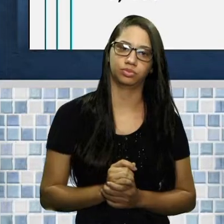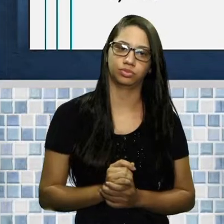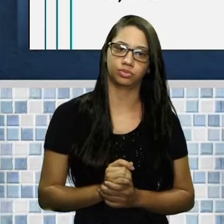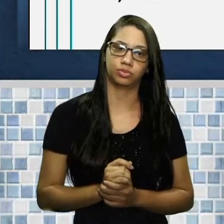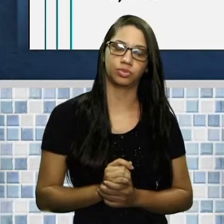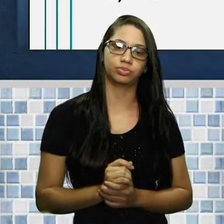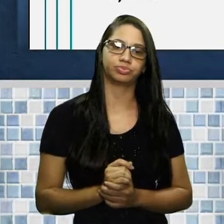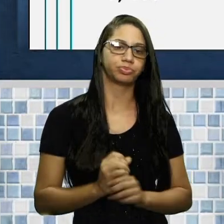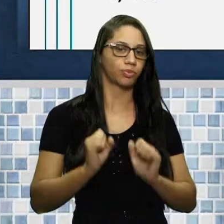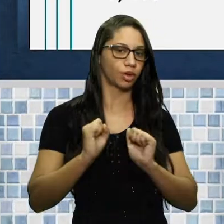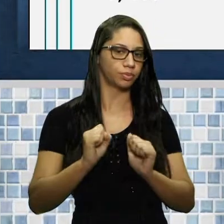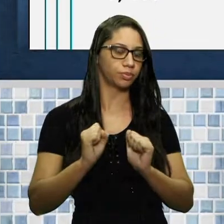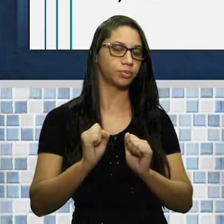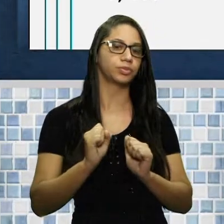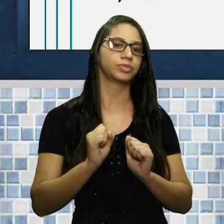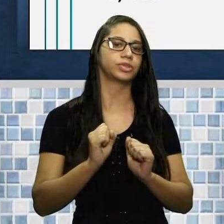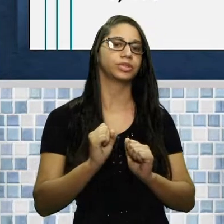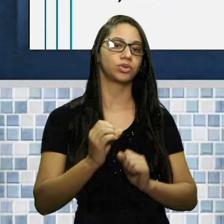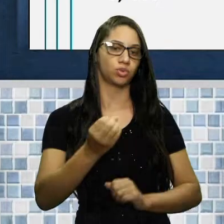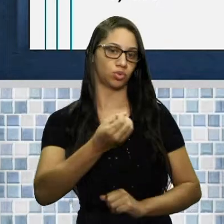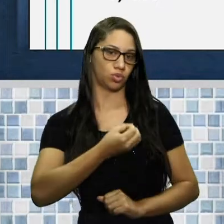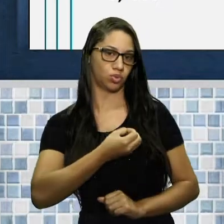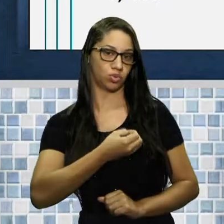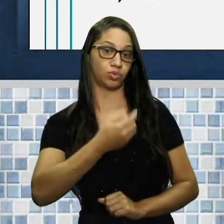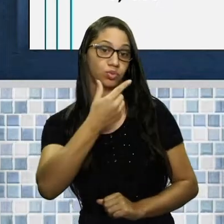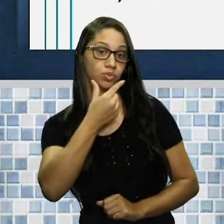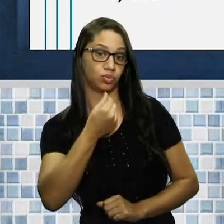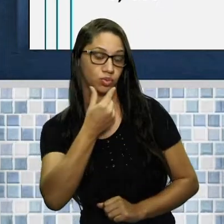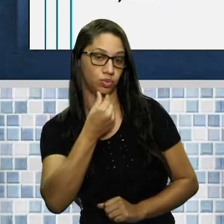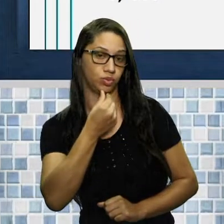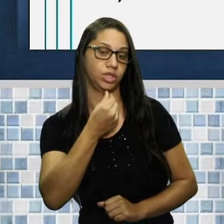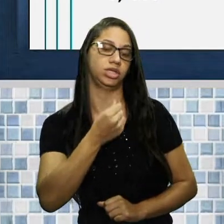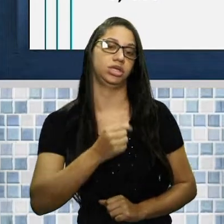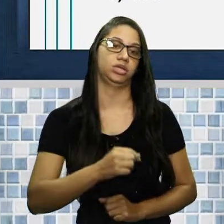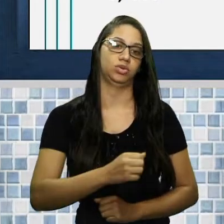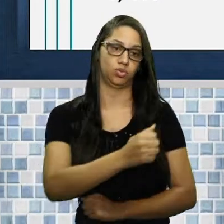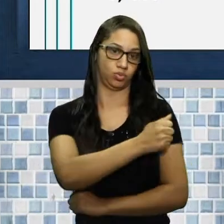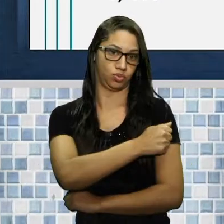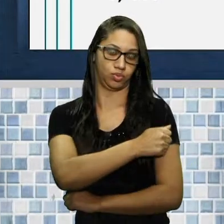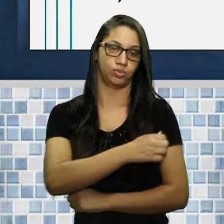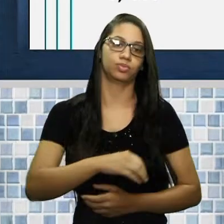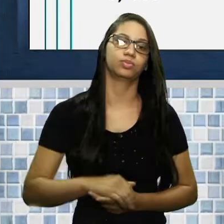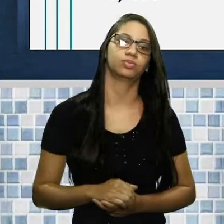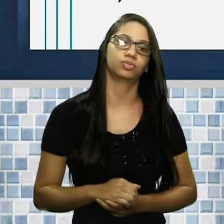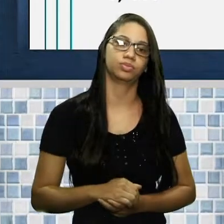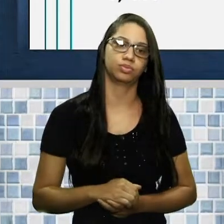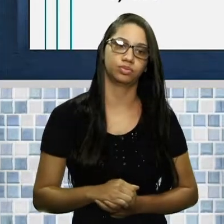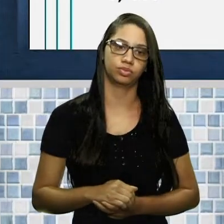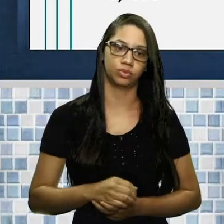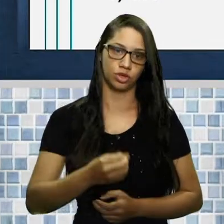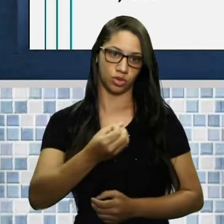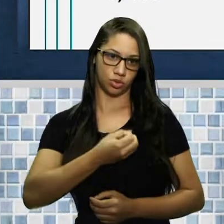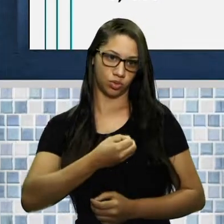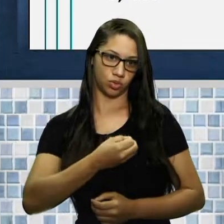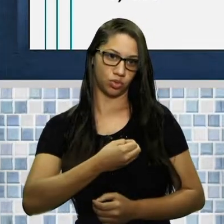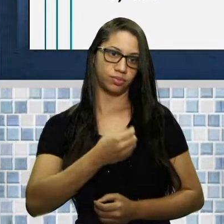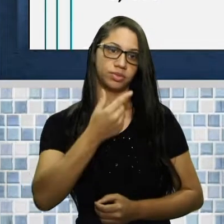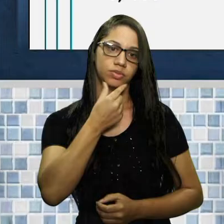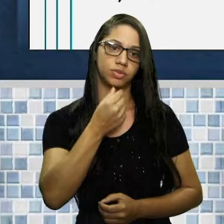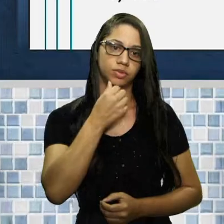de alunos do sexo feminino, do feto masculino, que são os meninos. Então, nós temos ali, número de